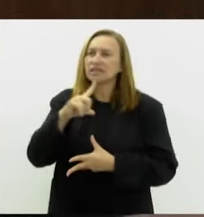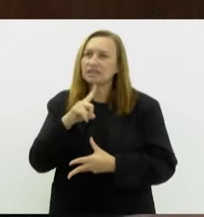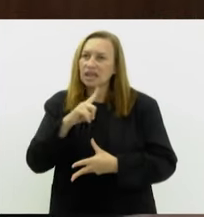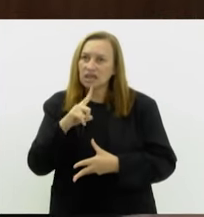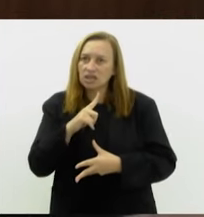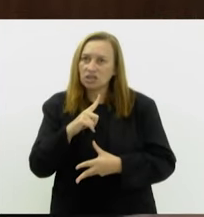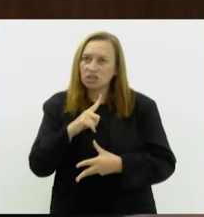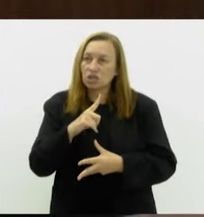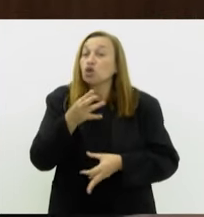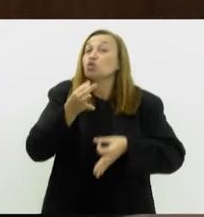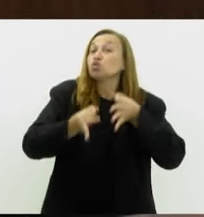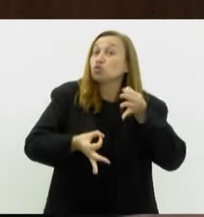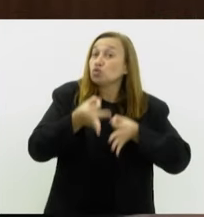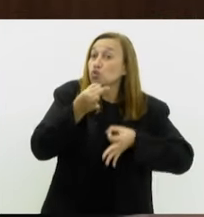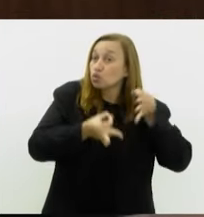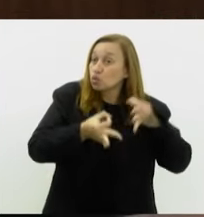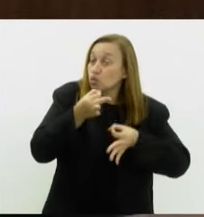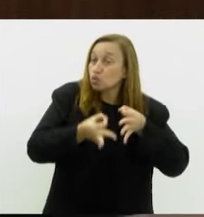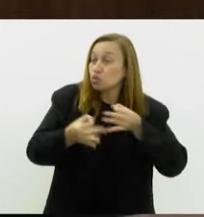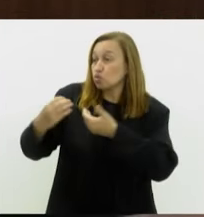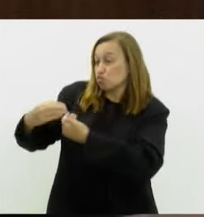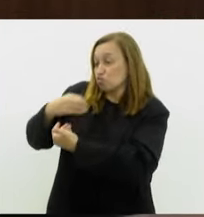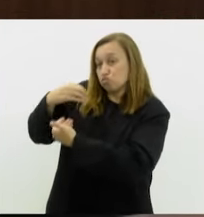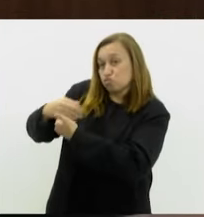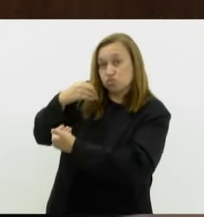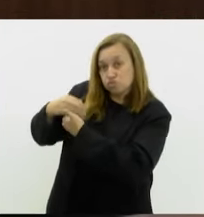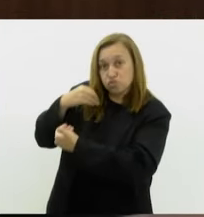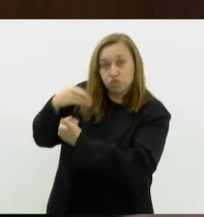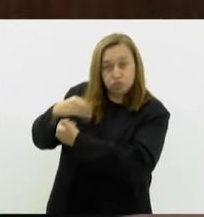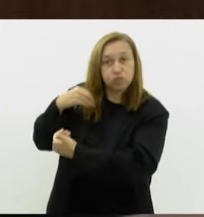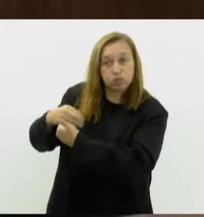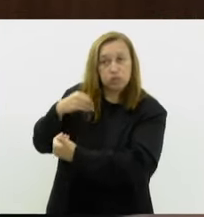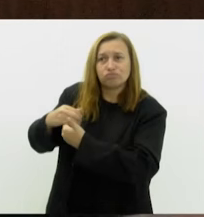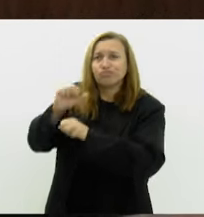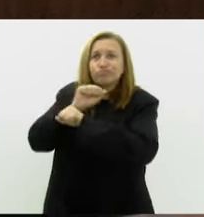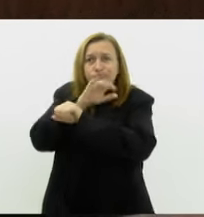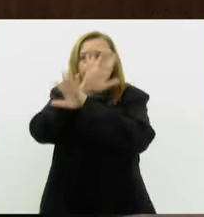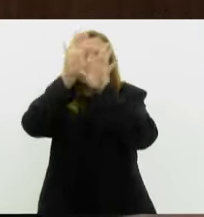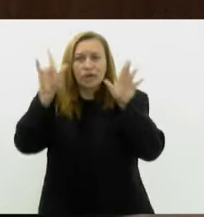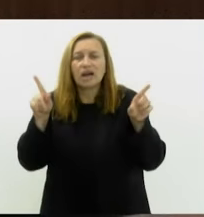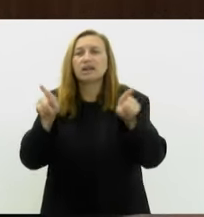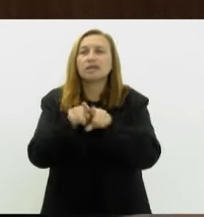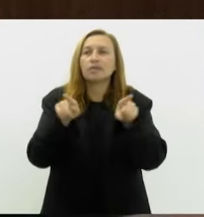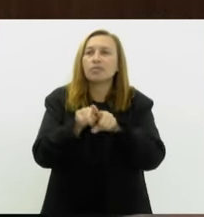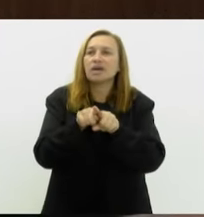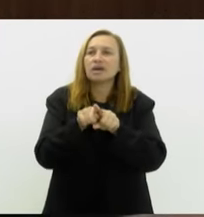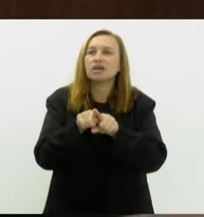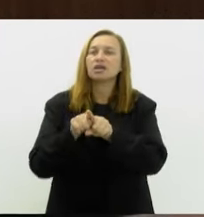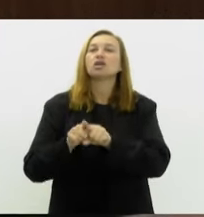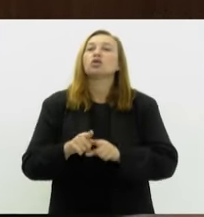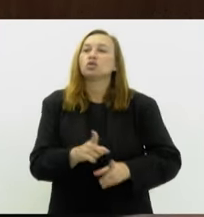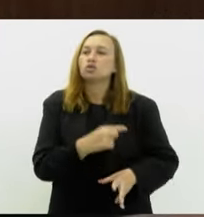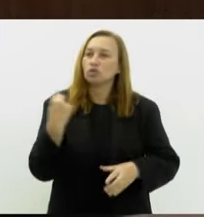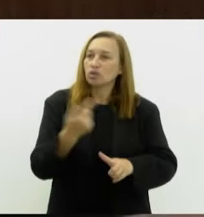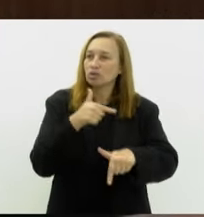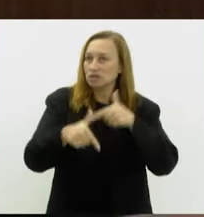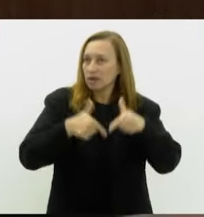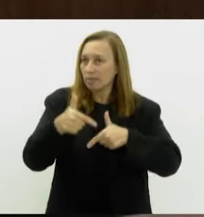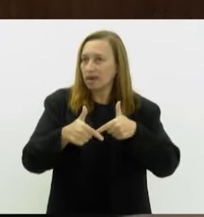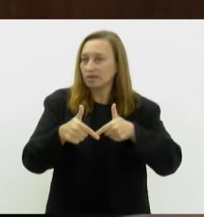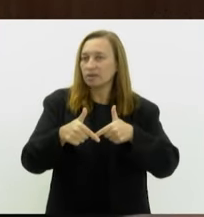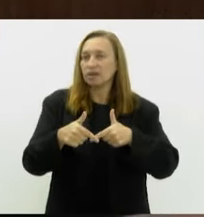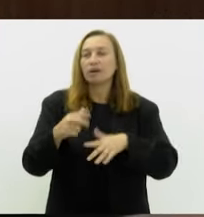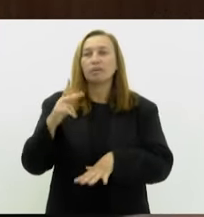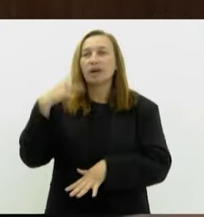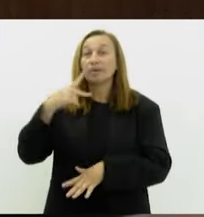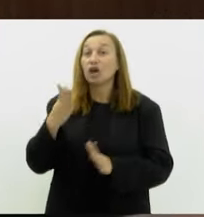jurídicas e que nos auxilia, e nos auxilia de maneira muito clara também durante o nosso trabalho parlamentar.